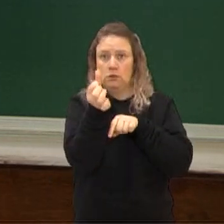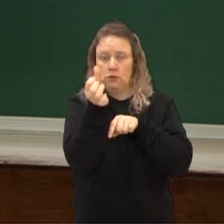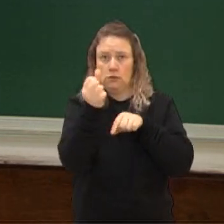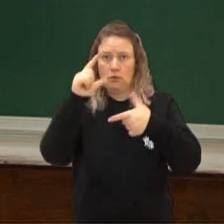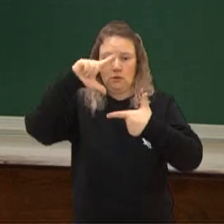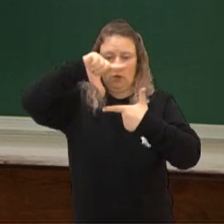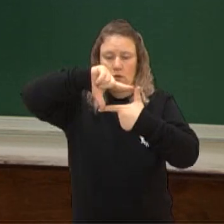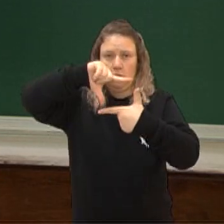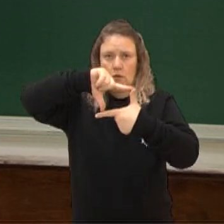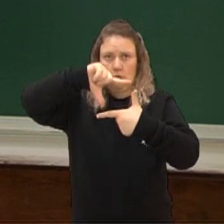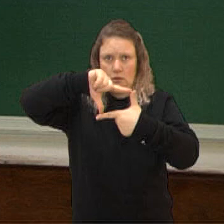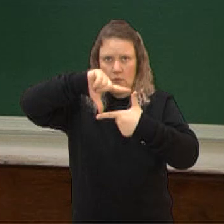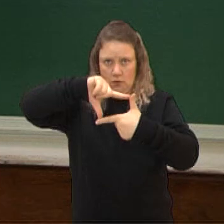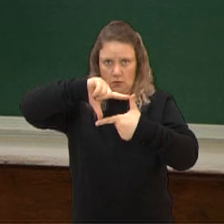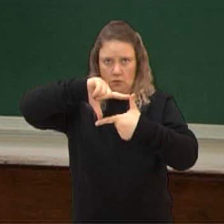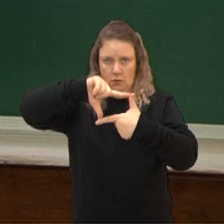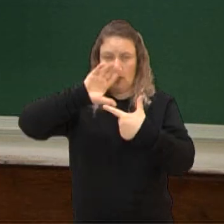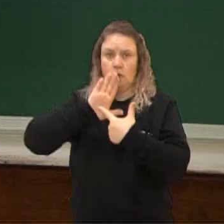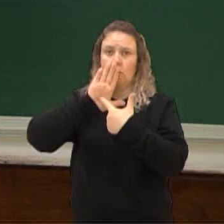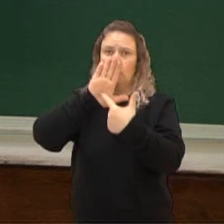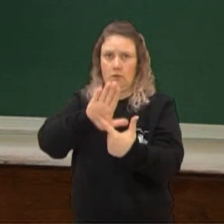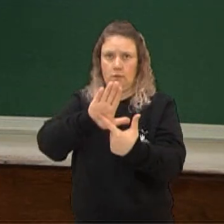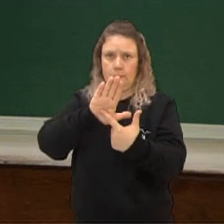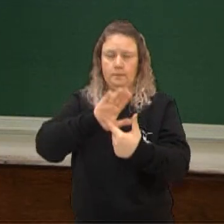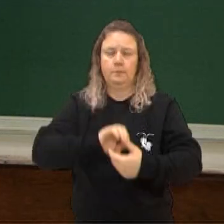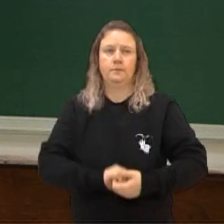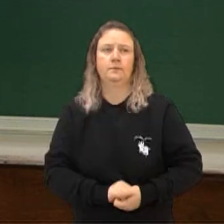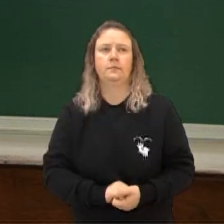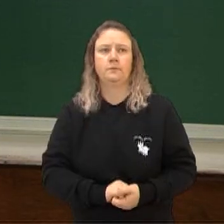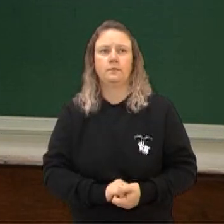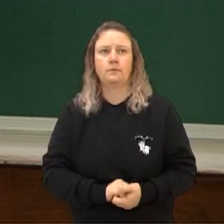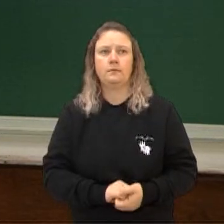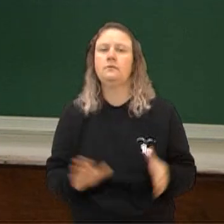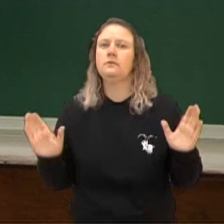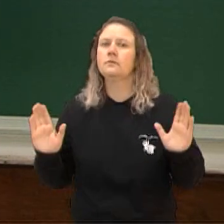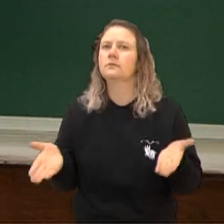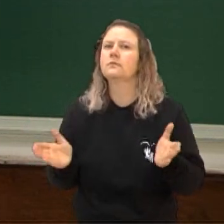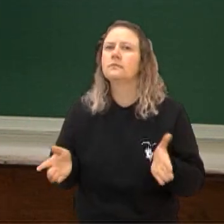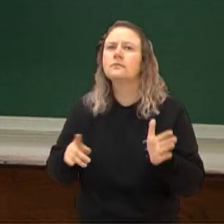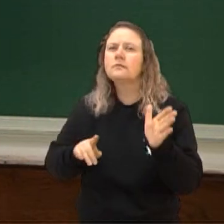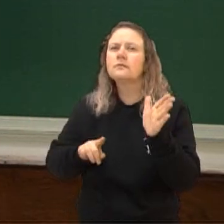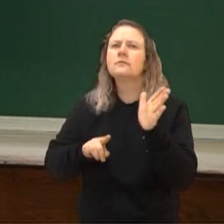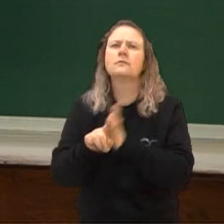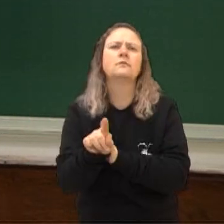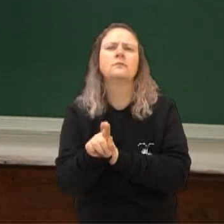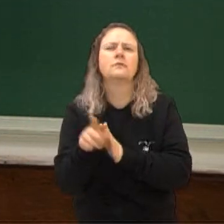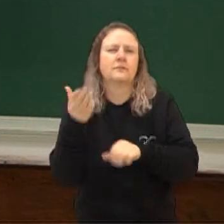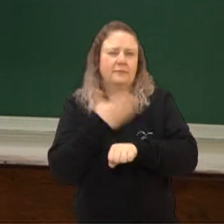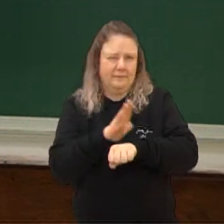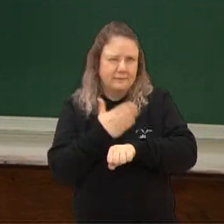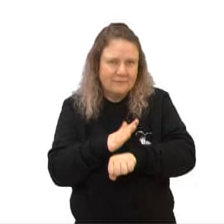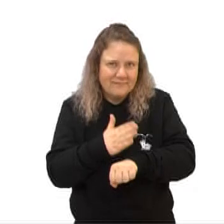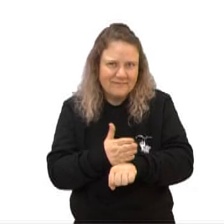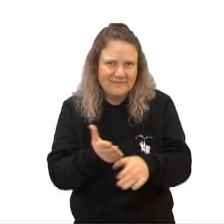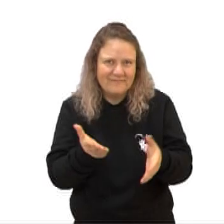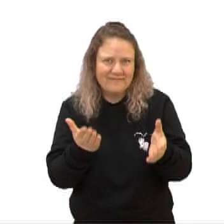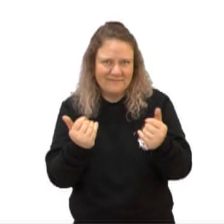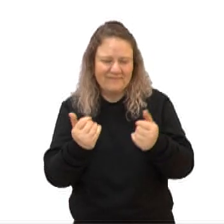compõem o nosso paralelepípedo reto. Vamos a uma questão? Vamos a um exercício? Vamos